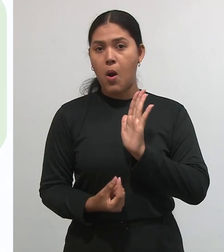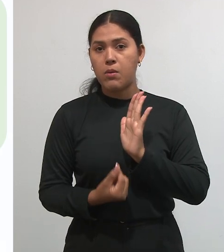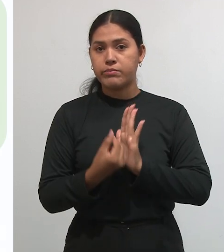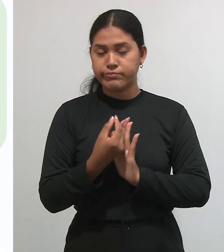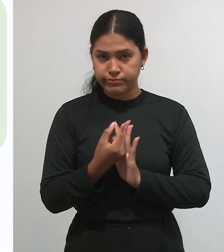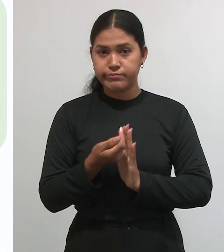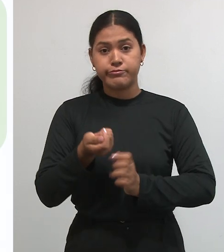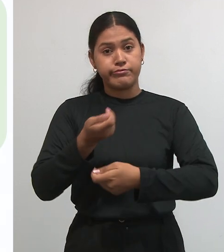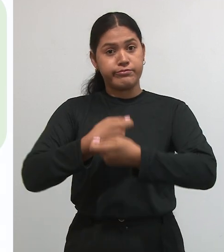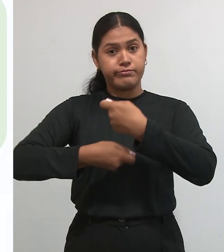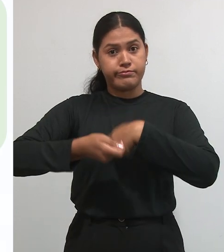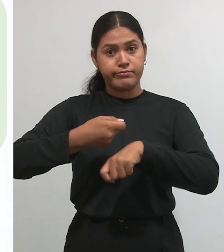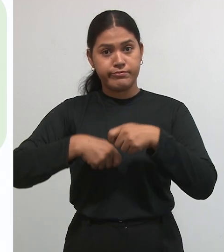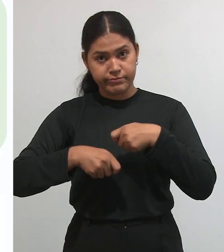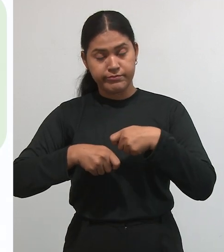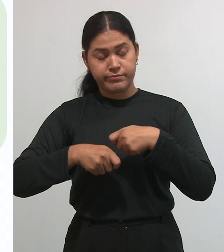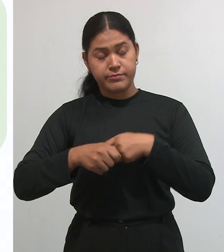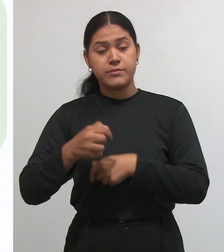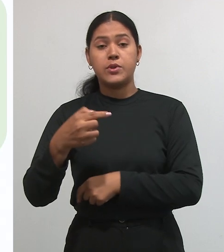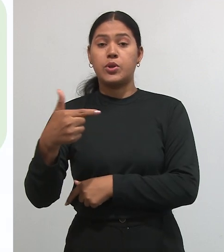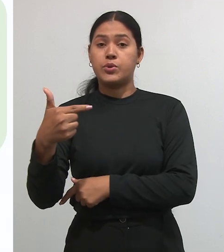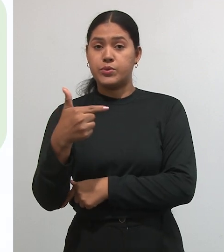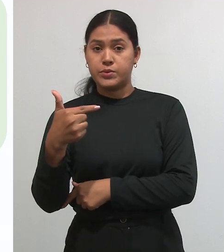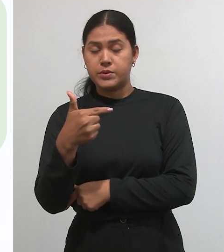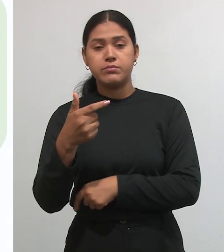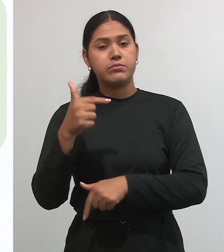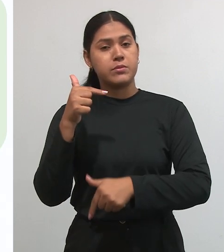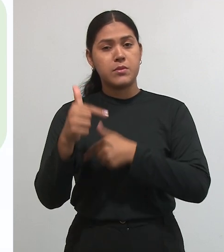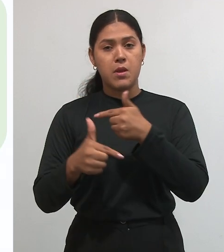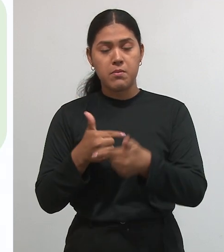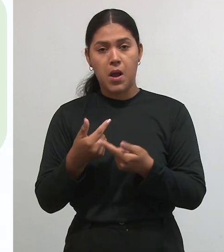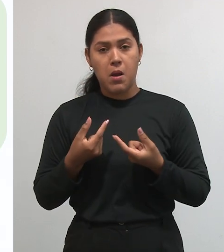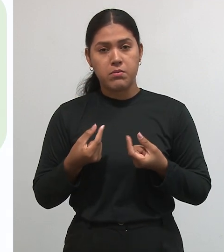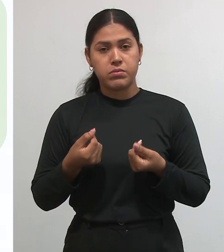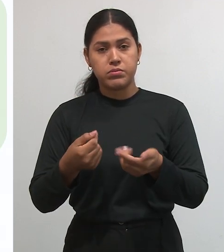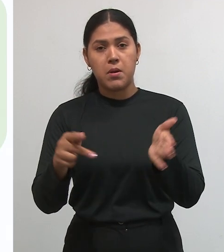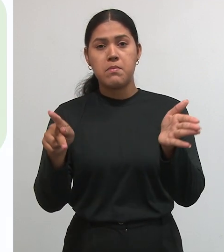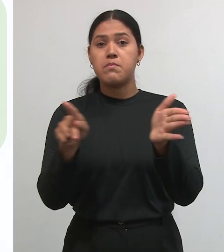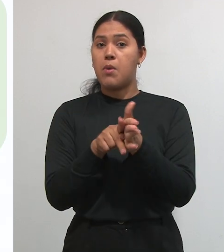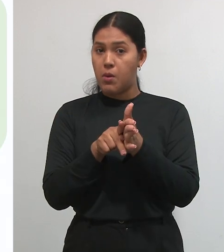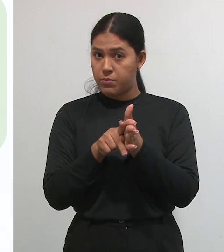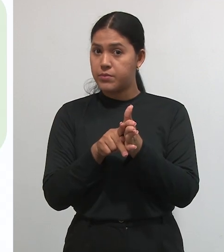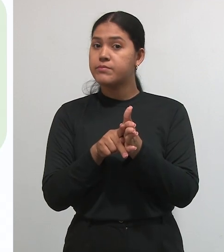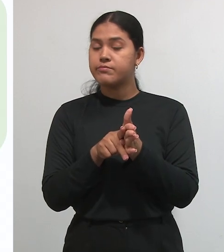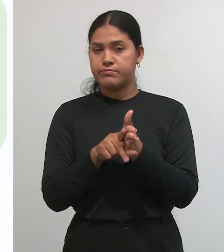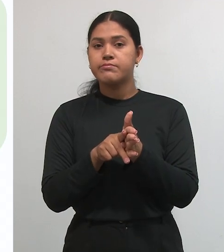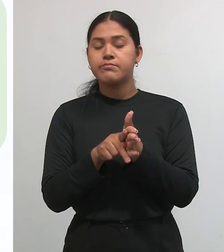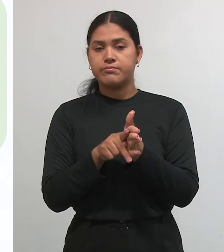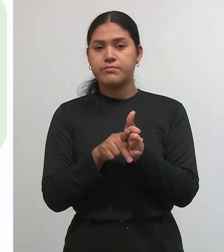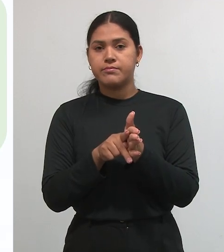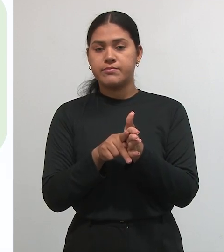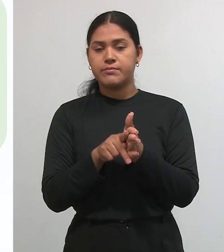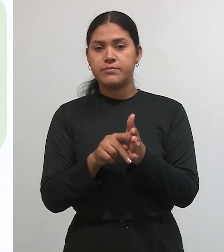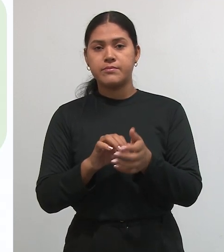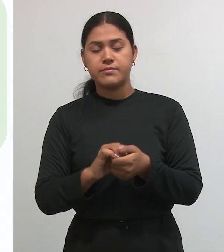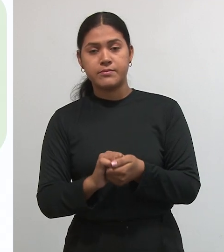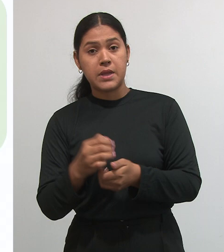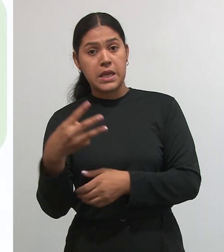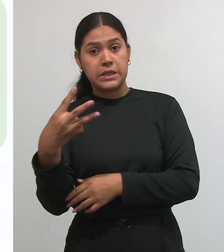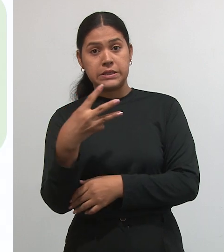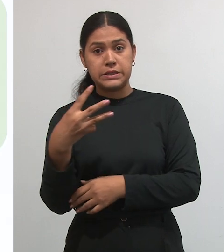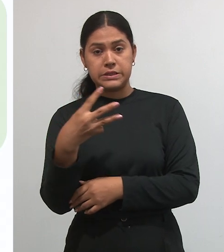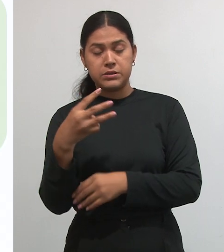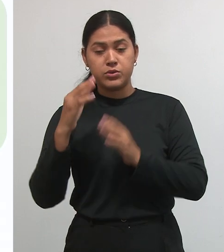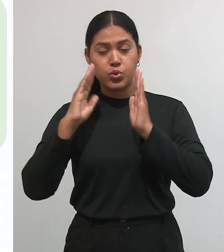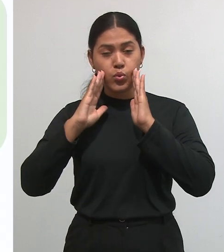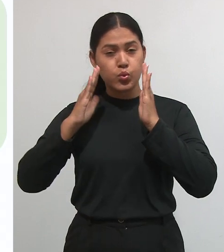Parte 2, os procedimentos contábeis patrimoniais. Na parte 3, aborda mais sobre os contábeis e